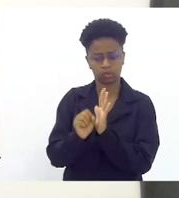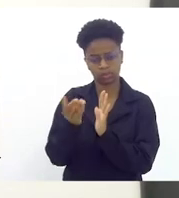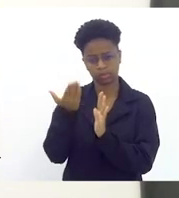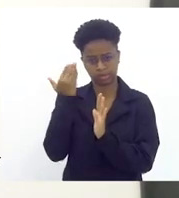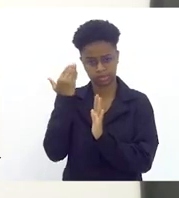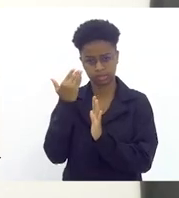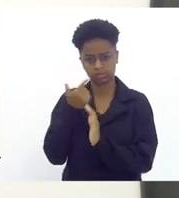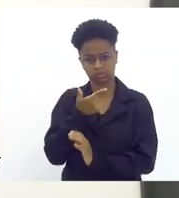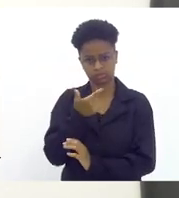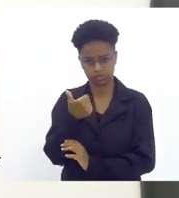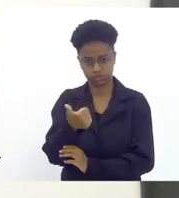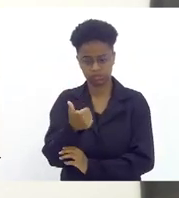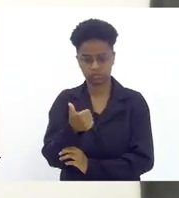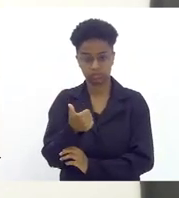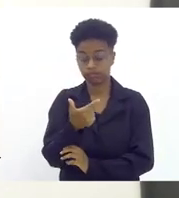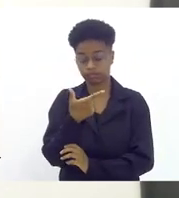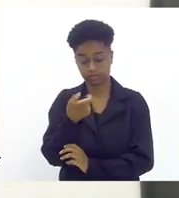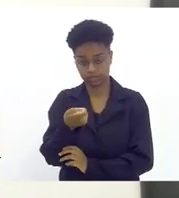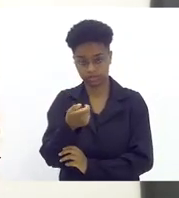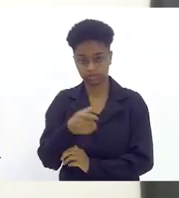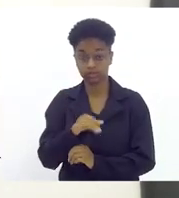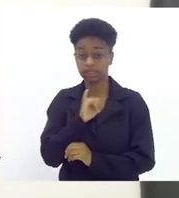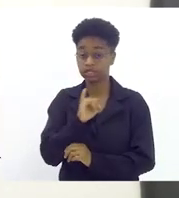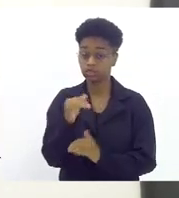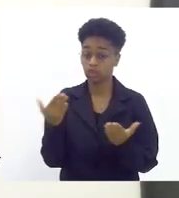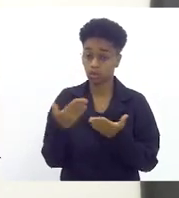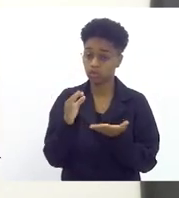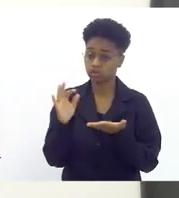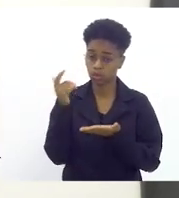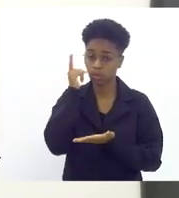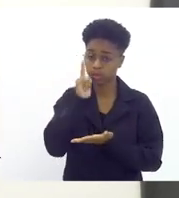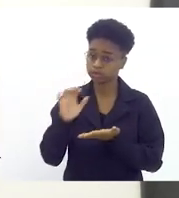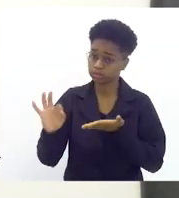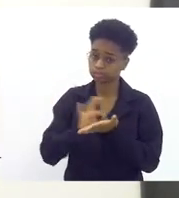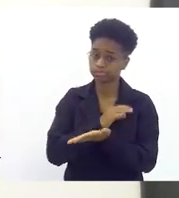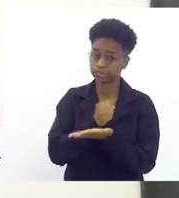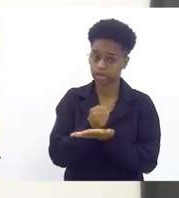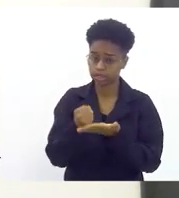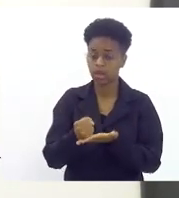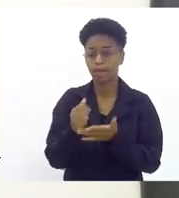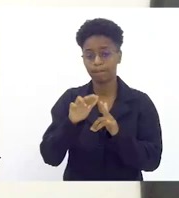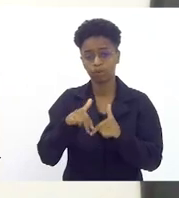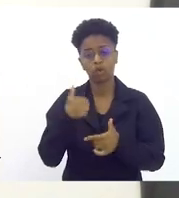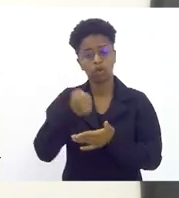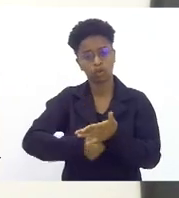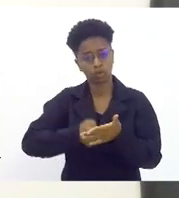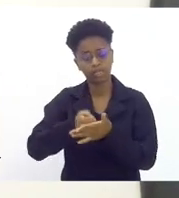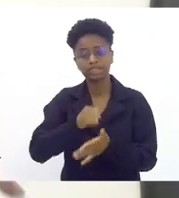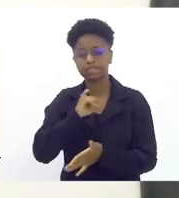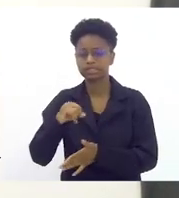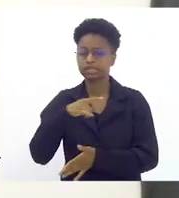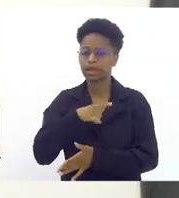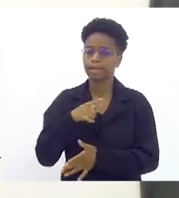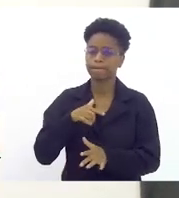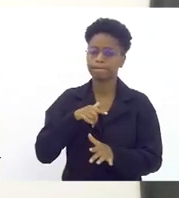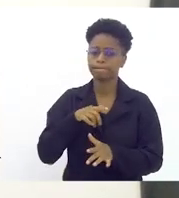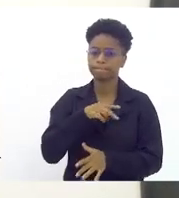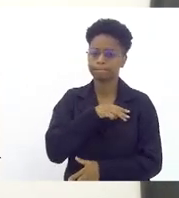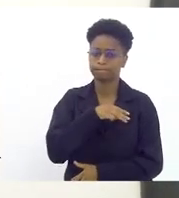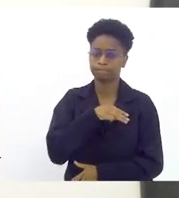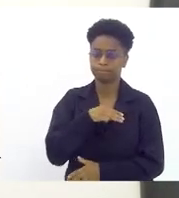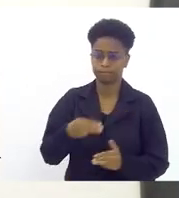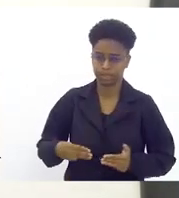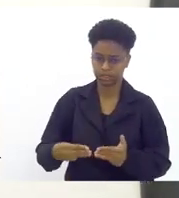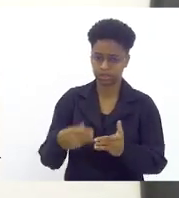passado. Se a gente tem uma carteira assinada, foi porque foi fruto da luta. Se a gente teve um Ministério do Trabalho, porque foi